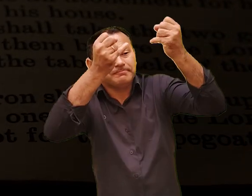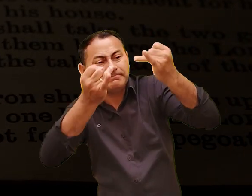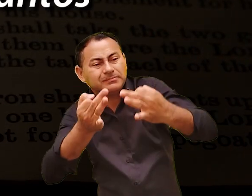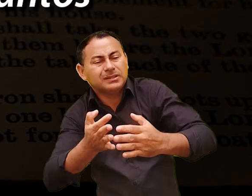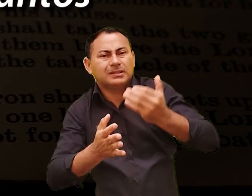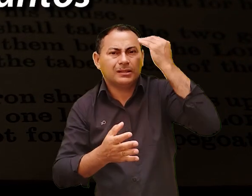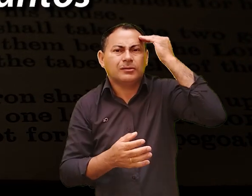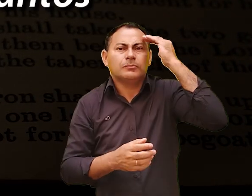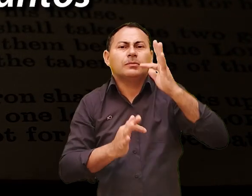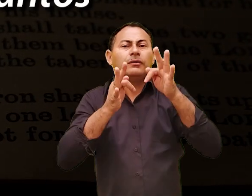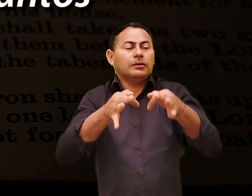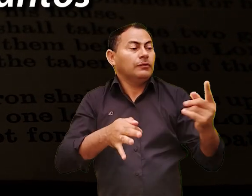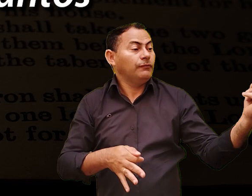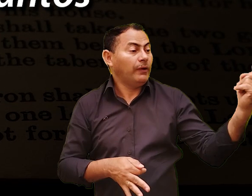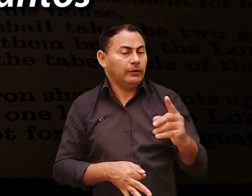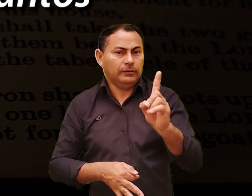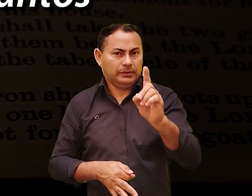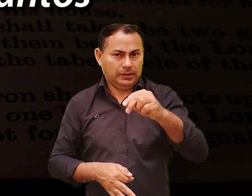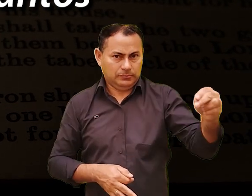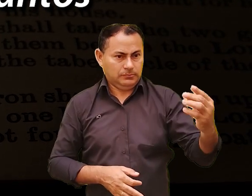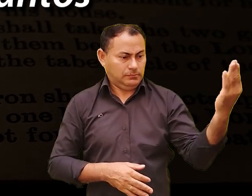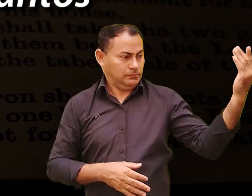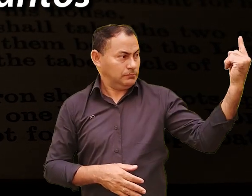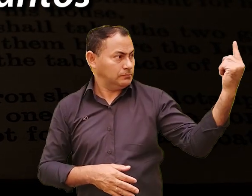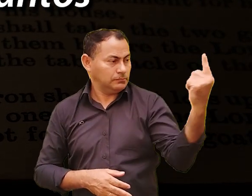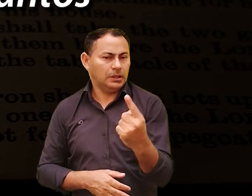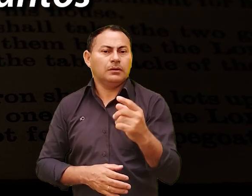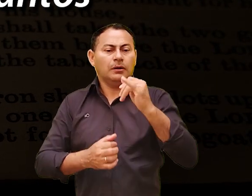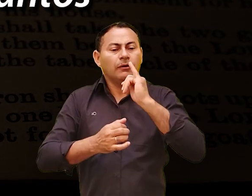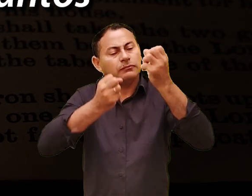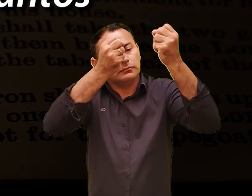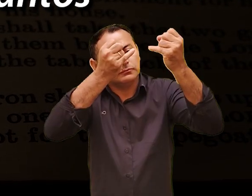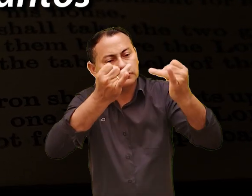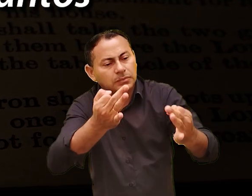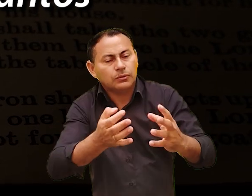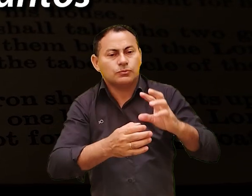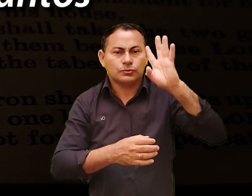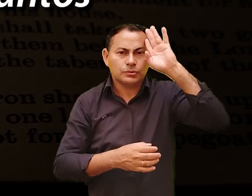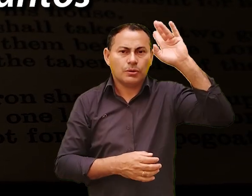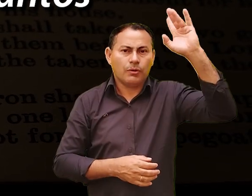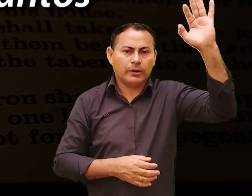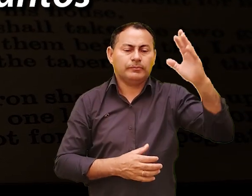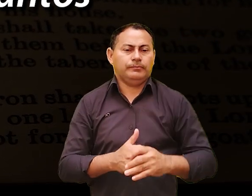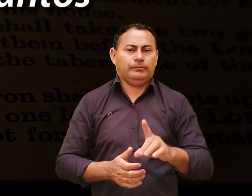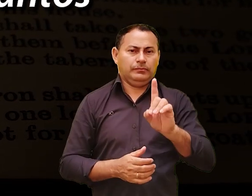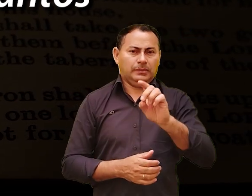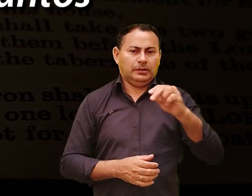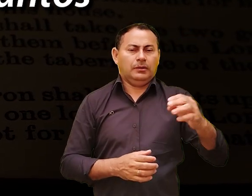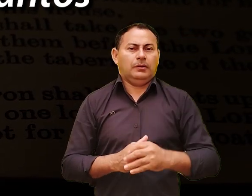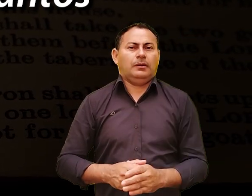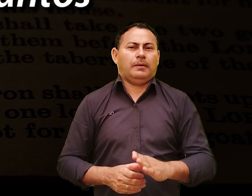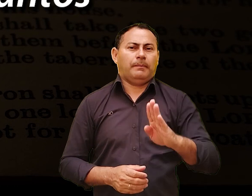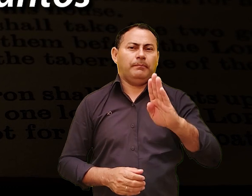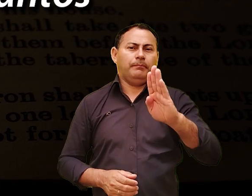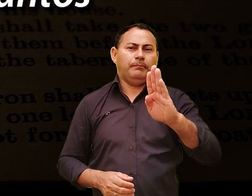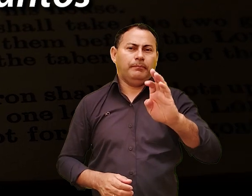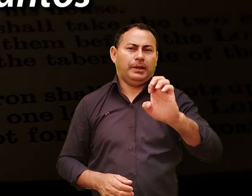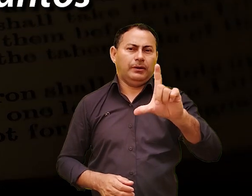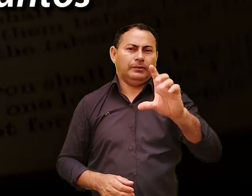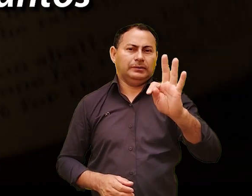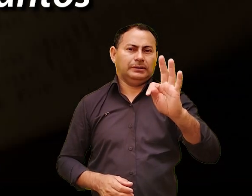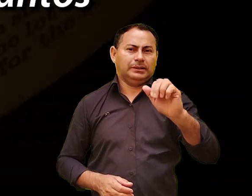interpretá-lo. Por fim veio Daniel à minha presença e eu lhe contei o sonho. Ele é chamado